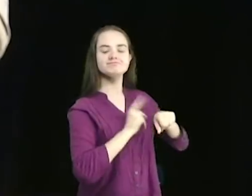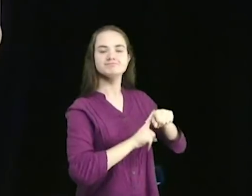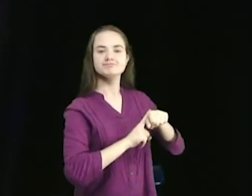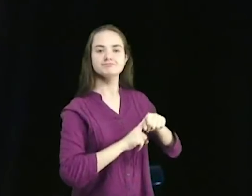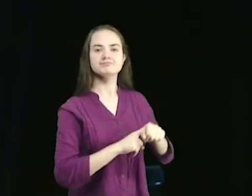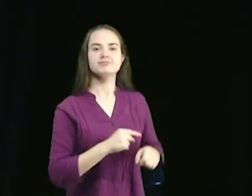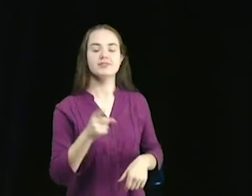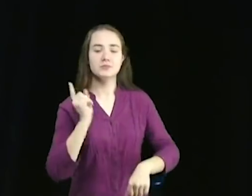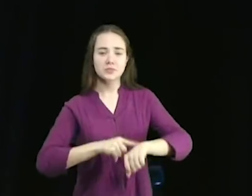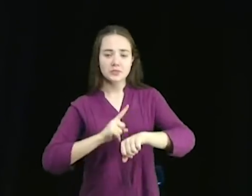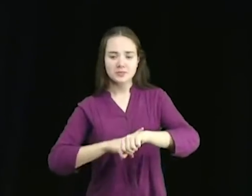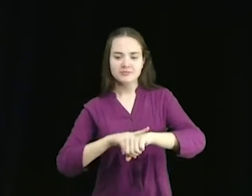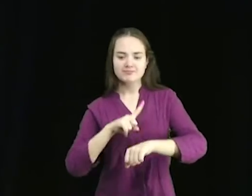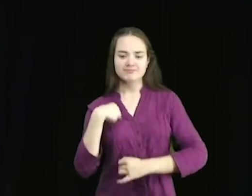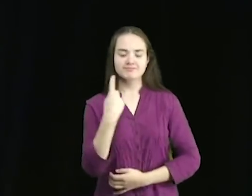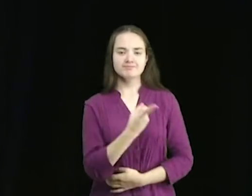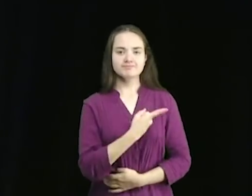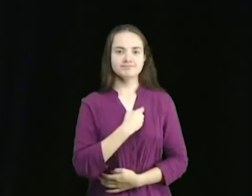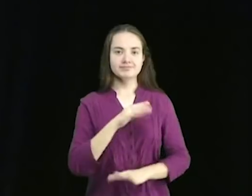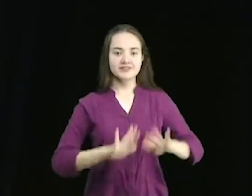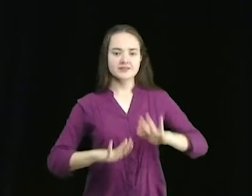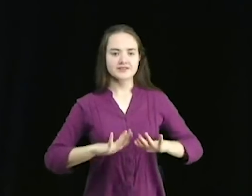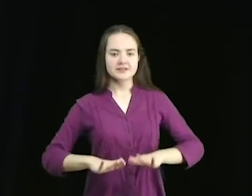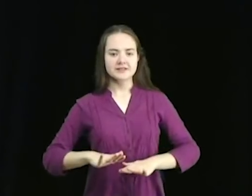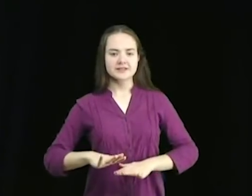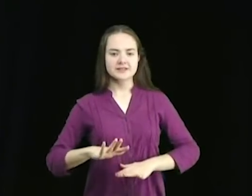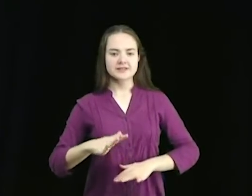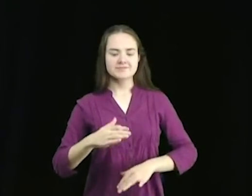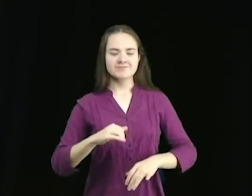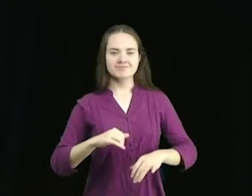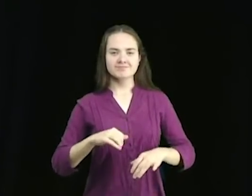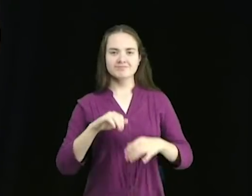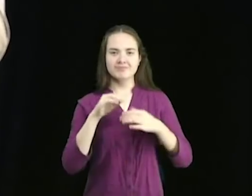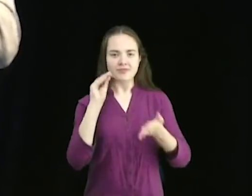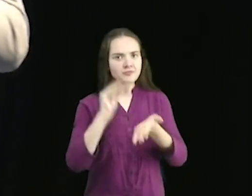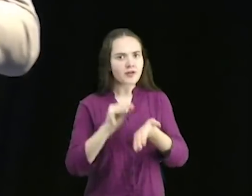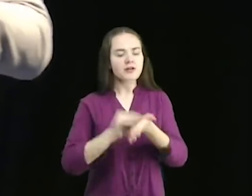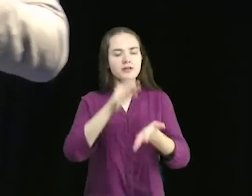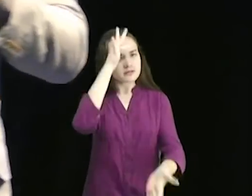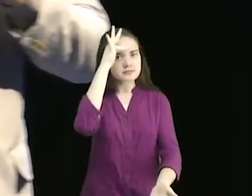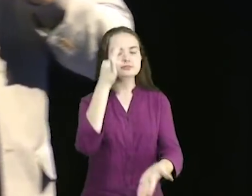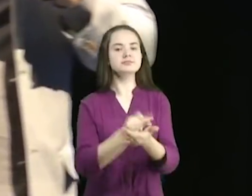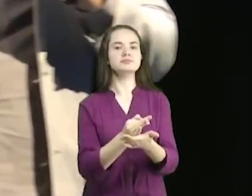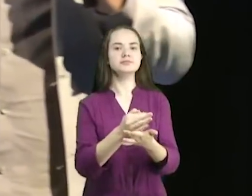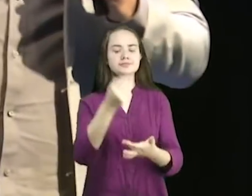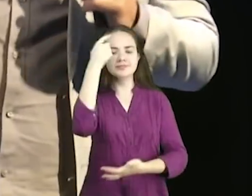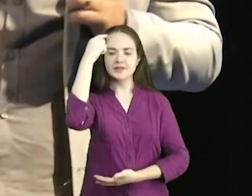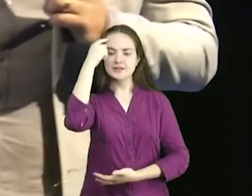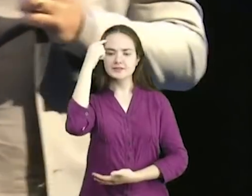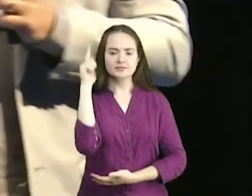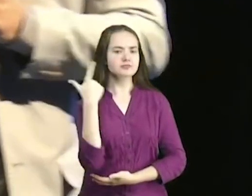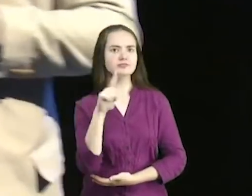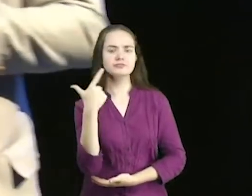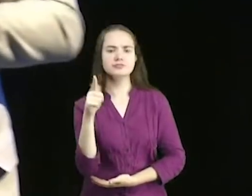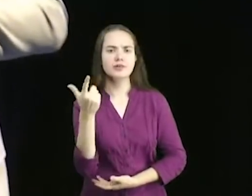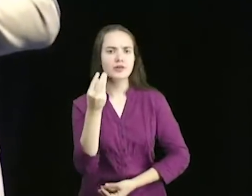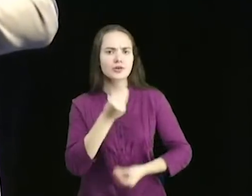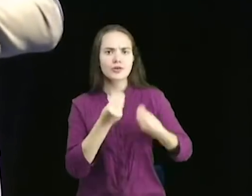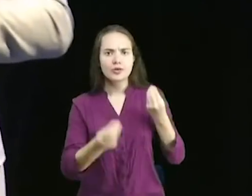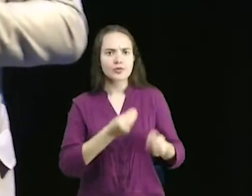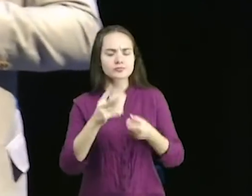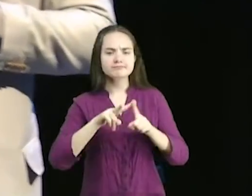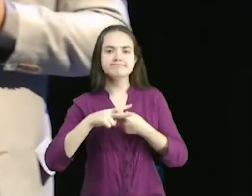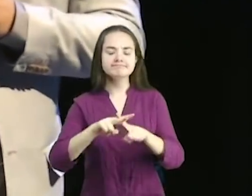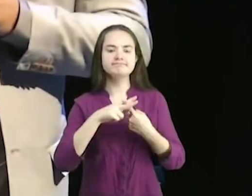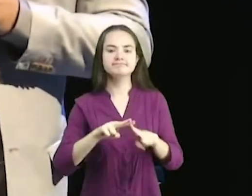momentos em que a gente se enche, às vezes, de incredulidade. É momentos que a gente fala assim, agora não tem mais escapatória. E ela continua,